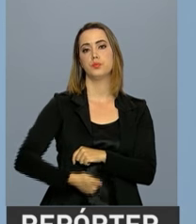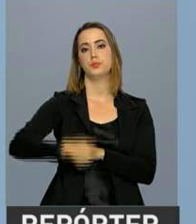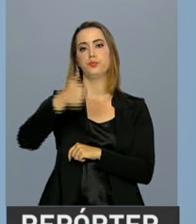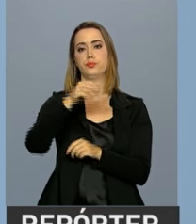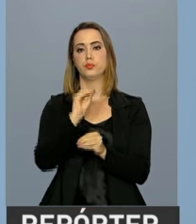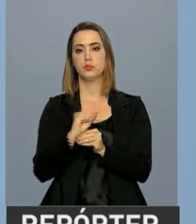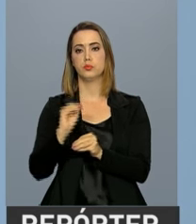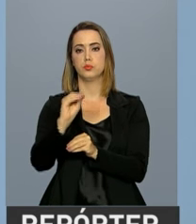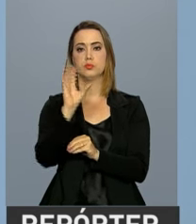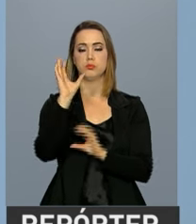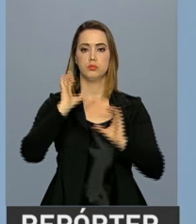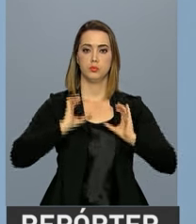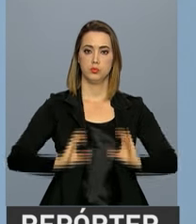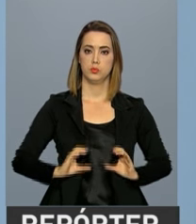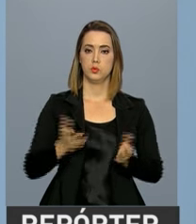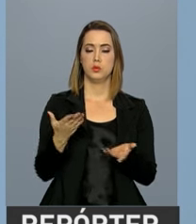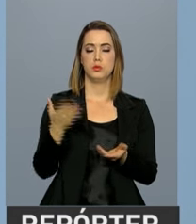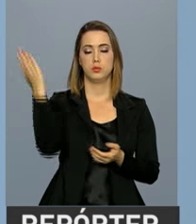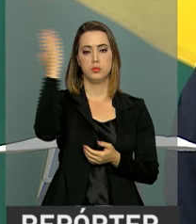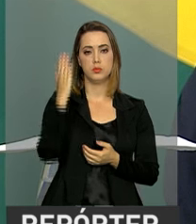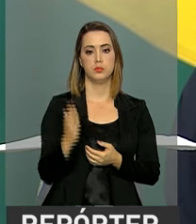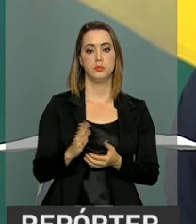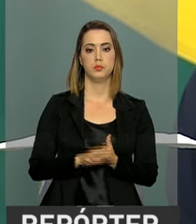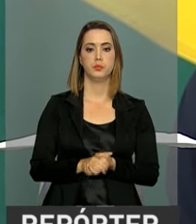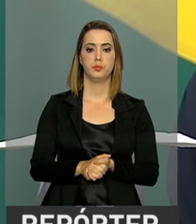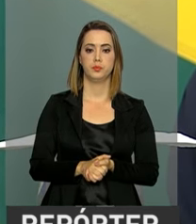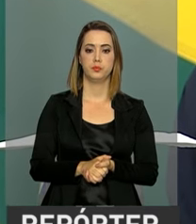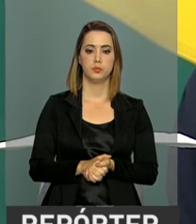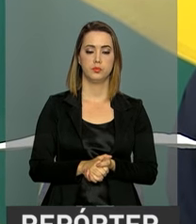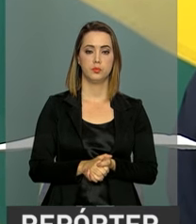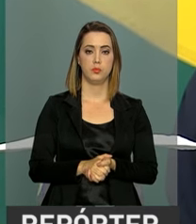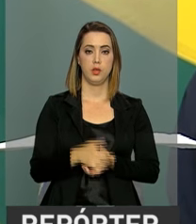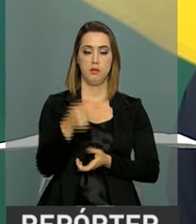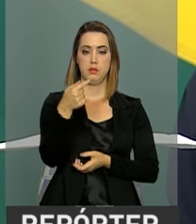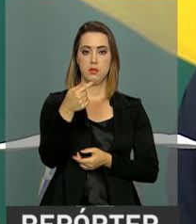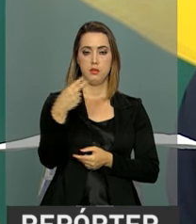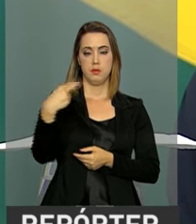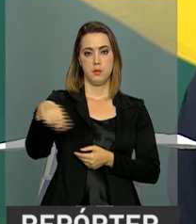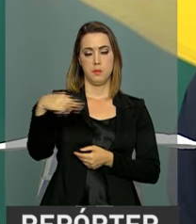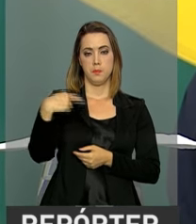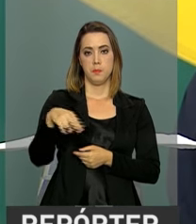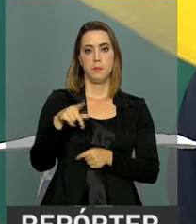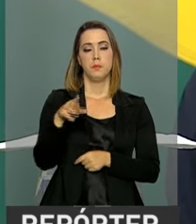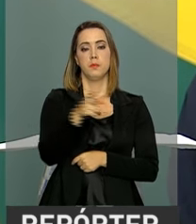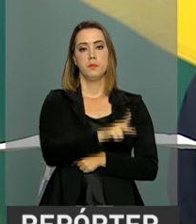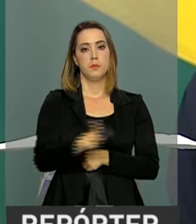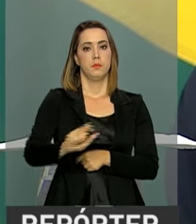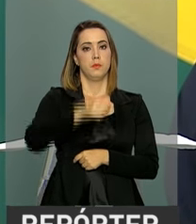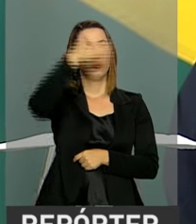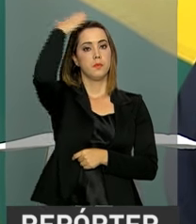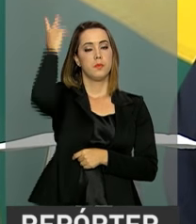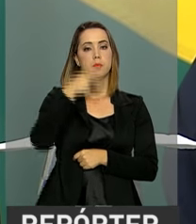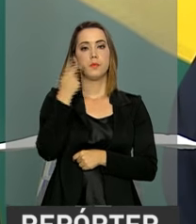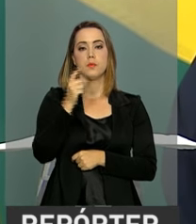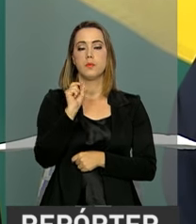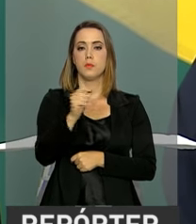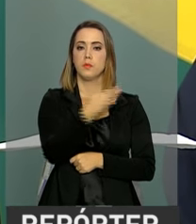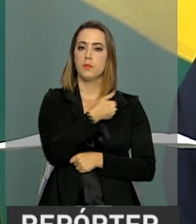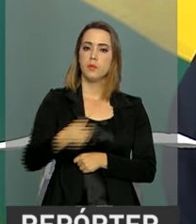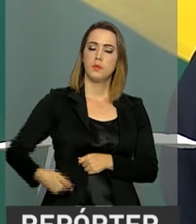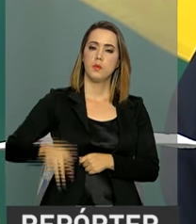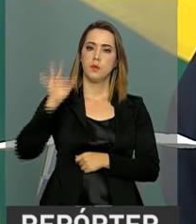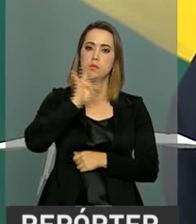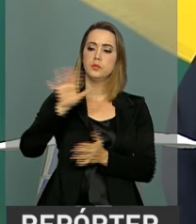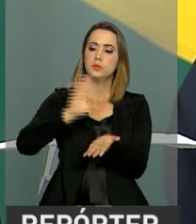cidadão brasileiro em todo o Brasil. No dia 7 de novembro, o presidente Michel Temer afirmou que o governo federal